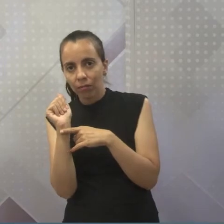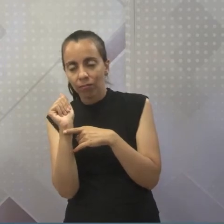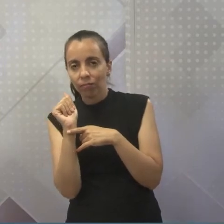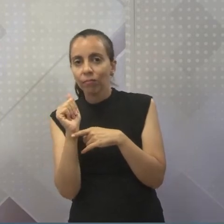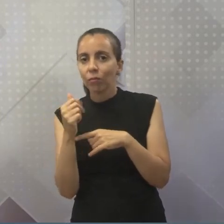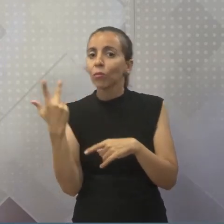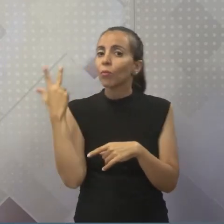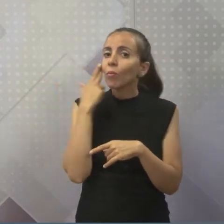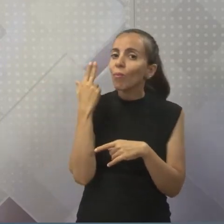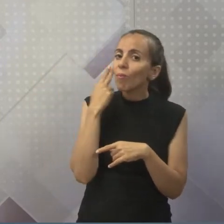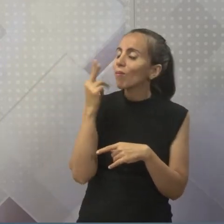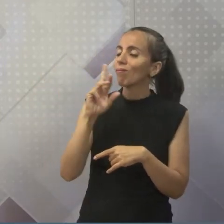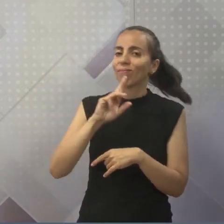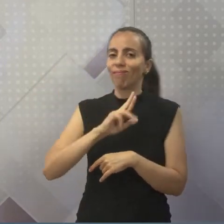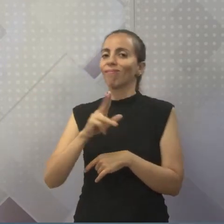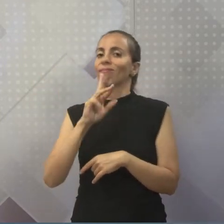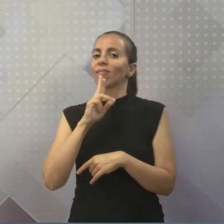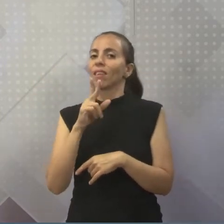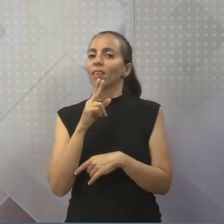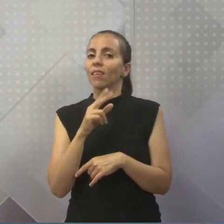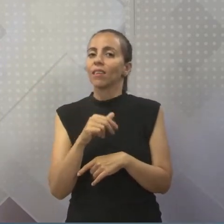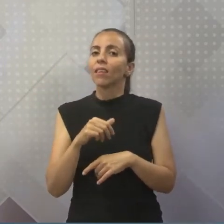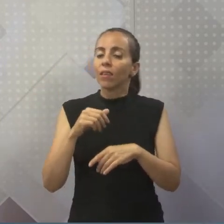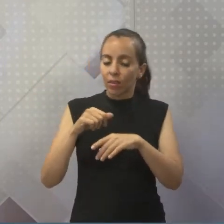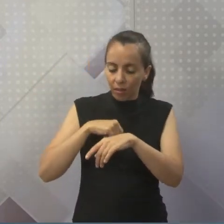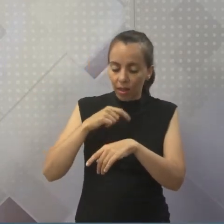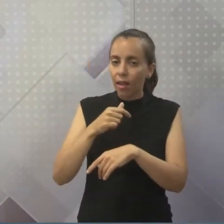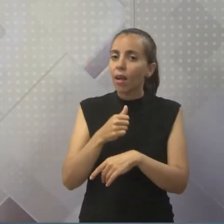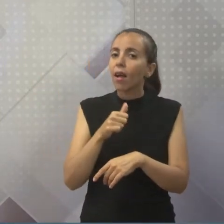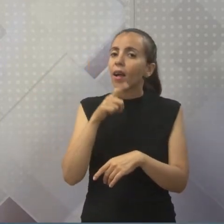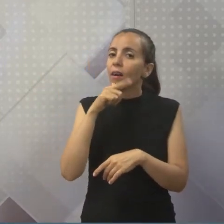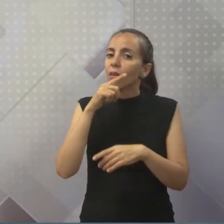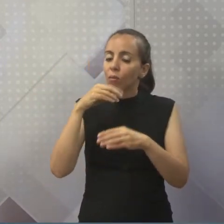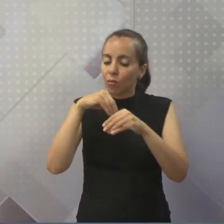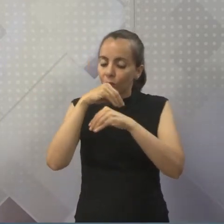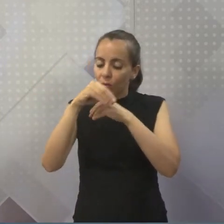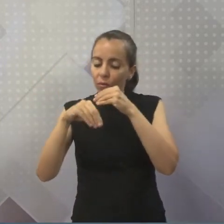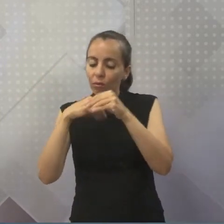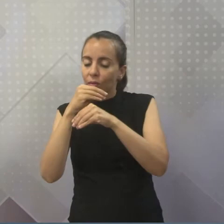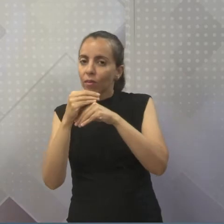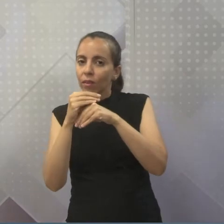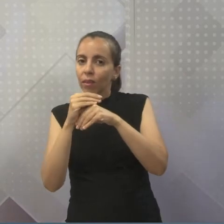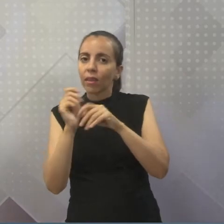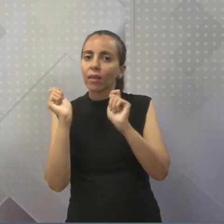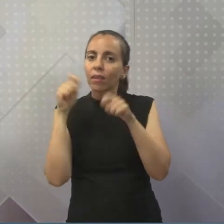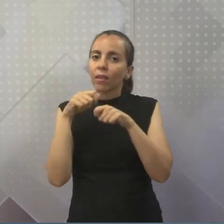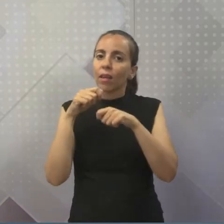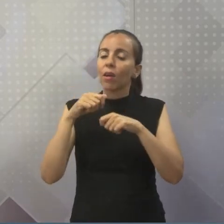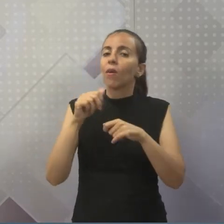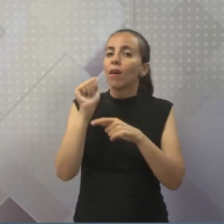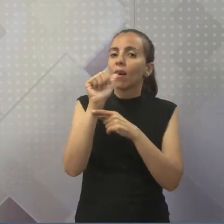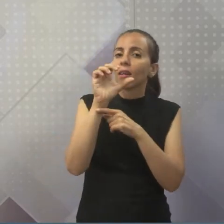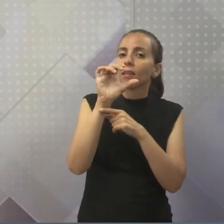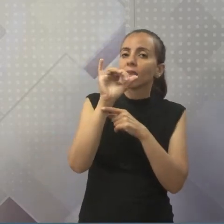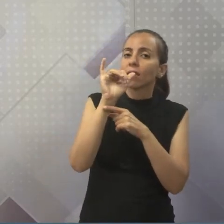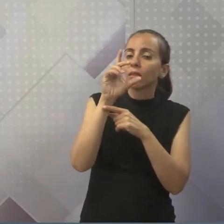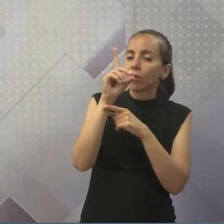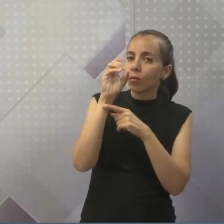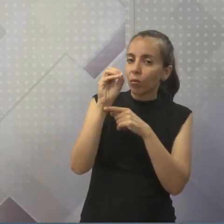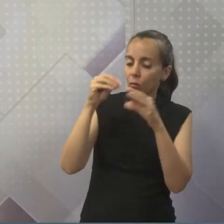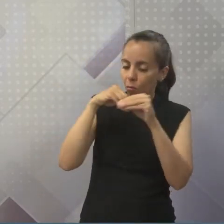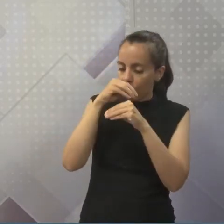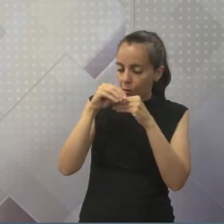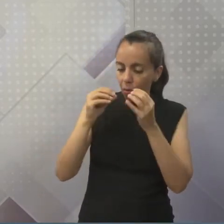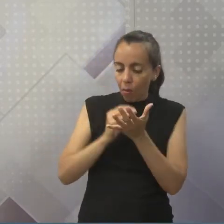direito o ácido úrico em ureia. esse ácido úrico se acumula,